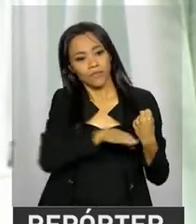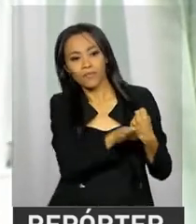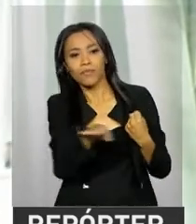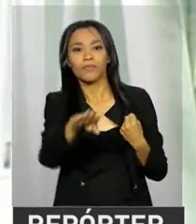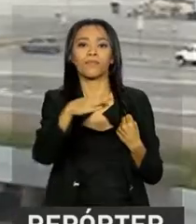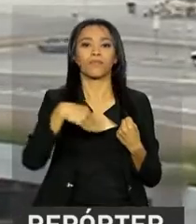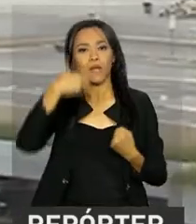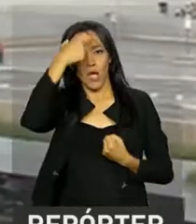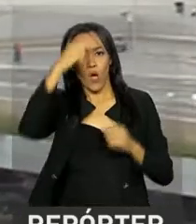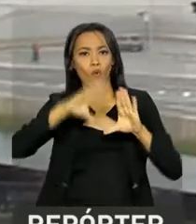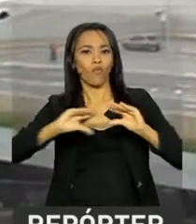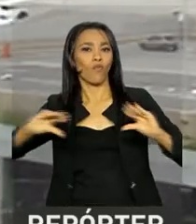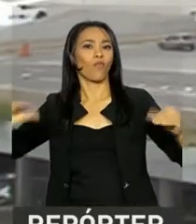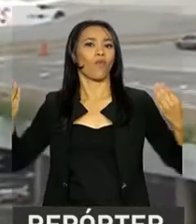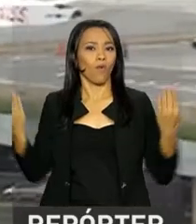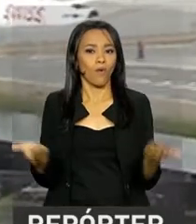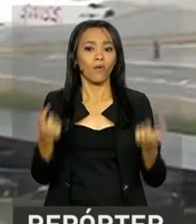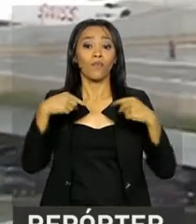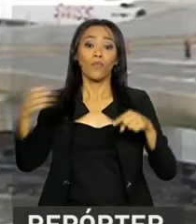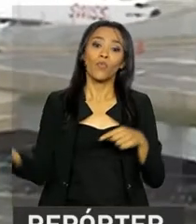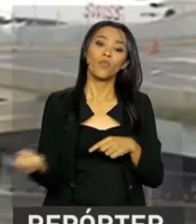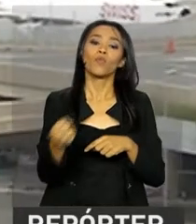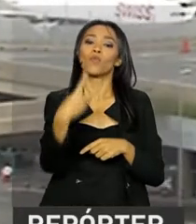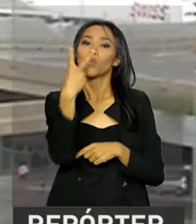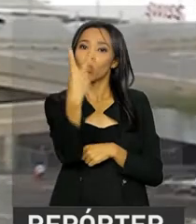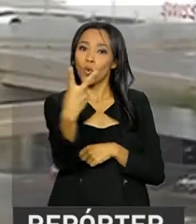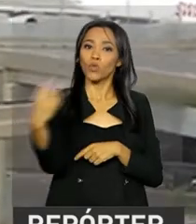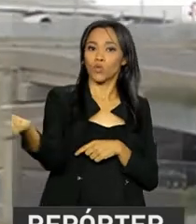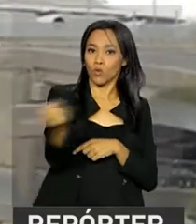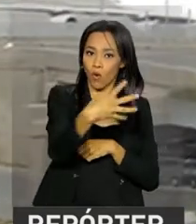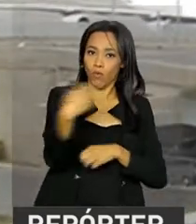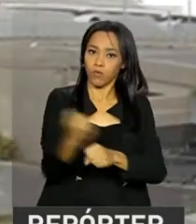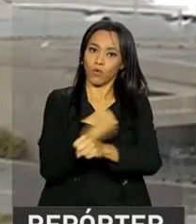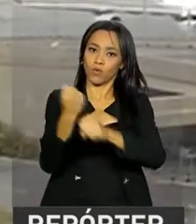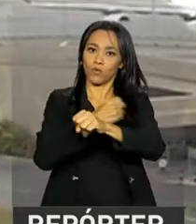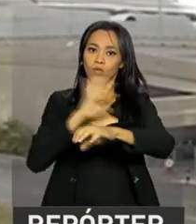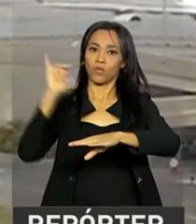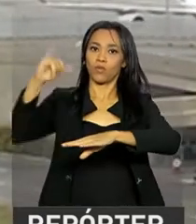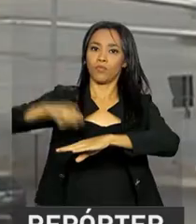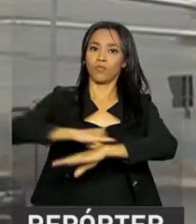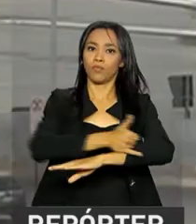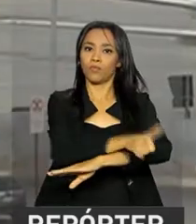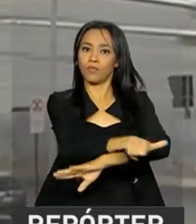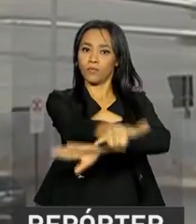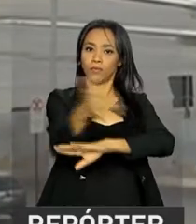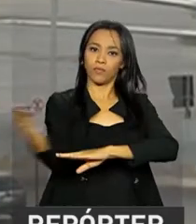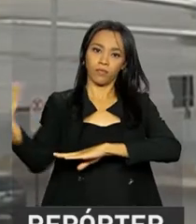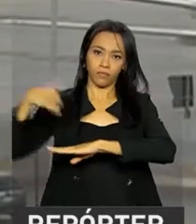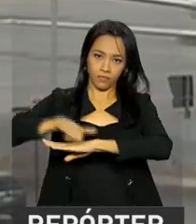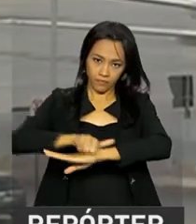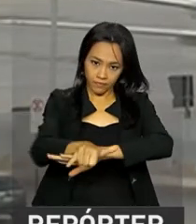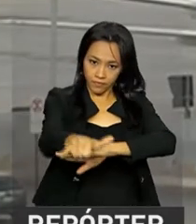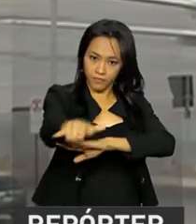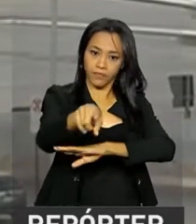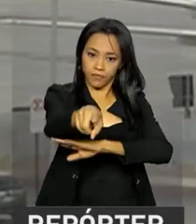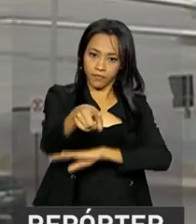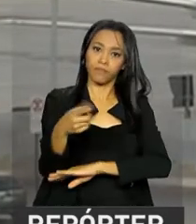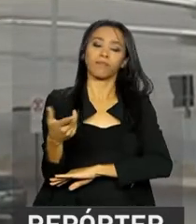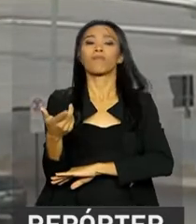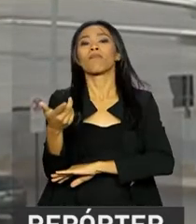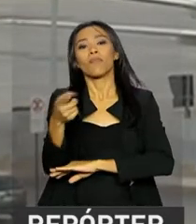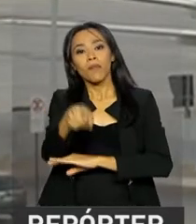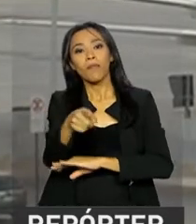conforto foram construídos dois novos pátios de manobras o que aumentou de 79 para 123 o número de posições